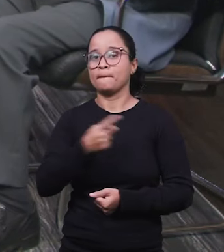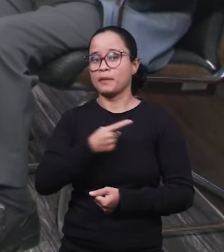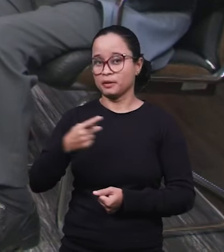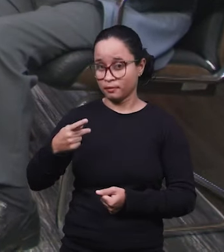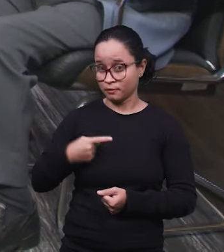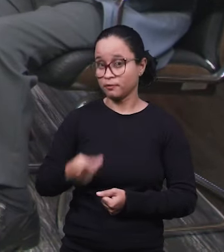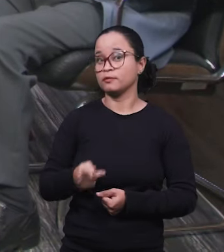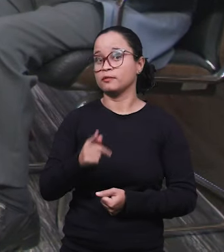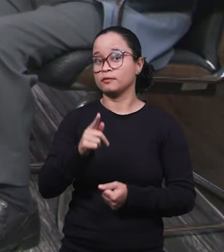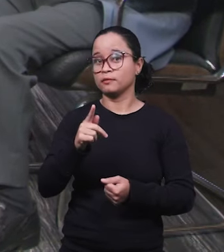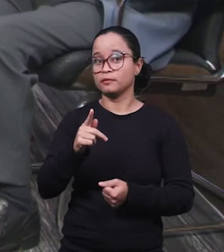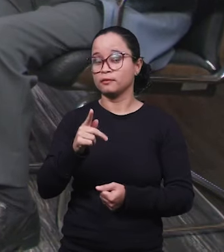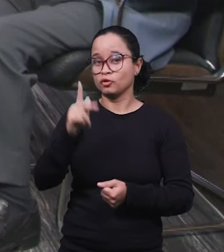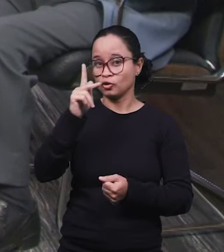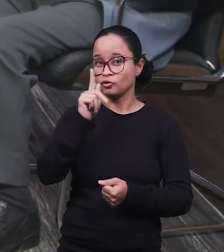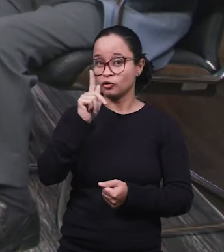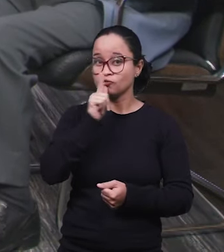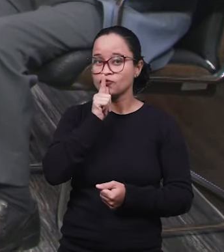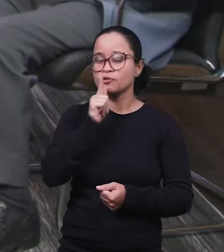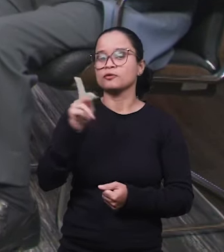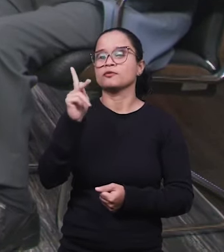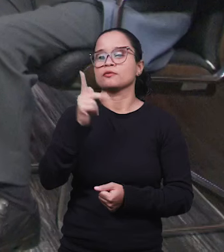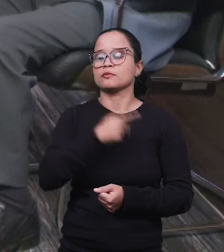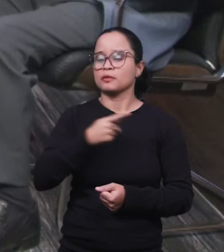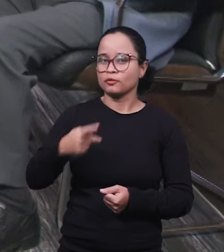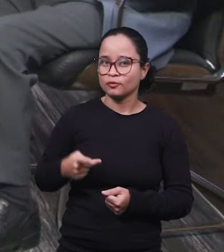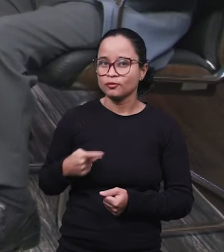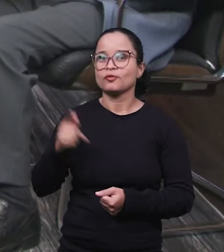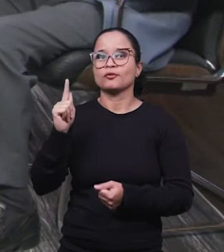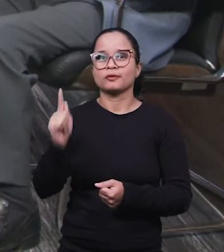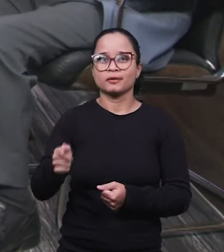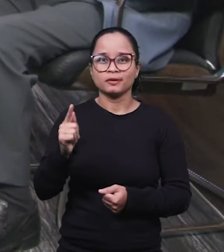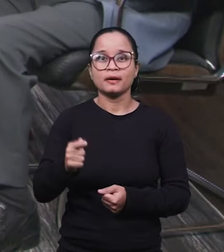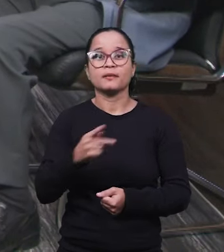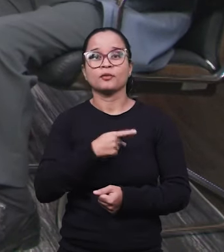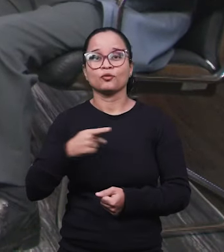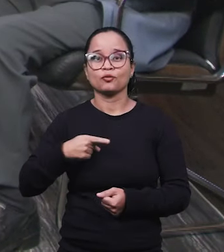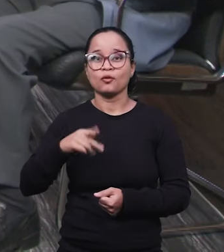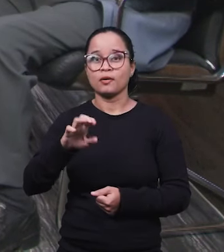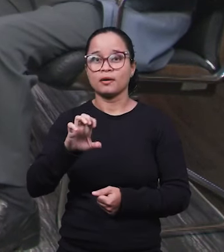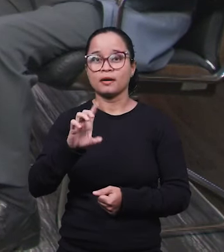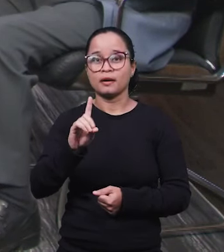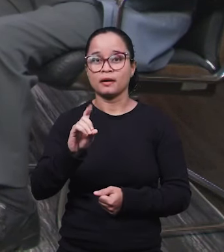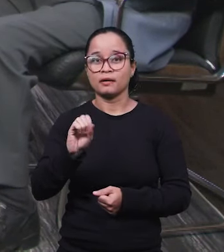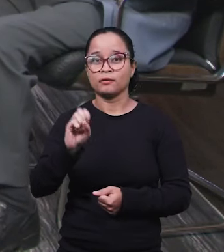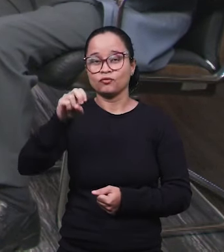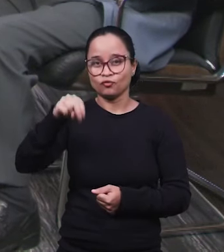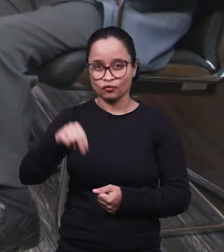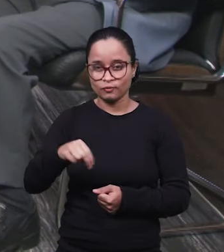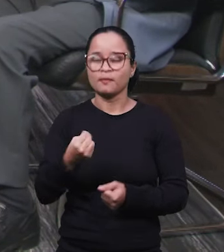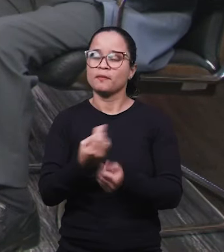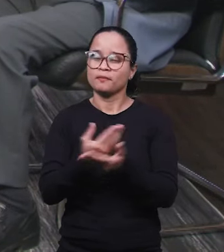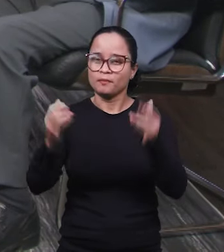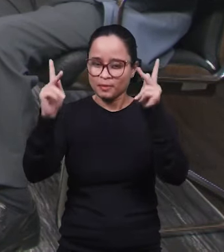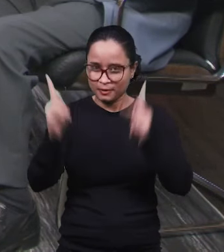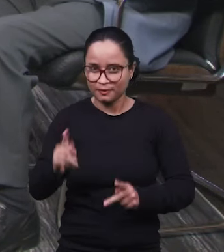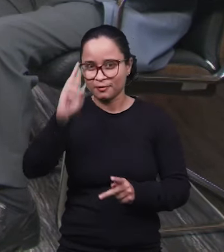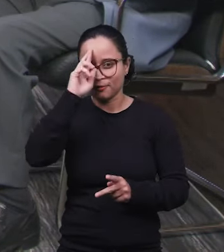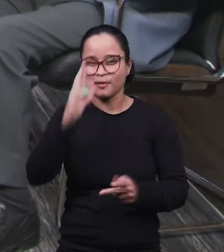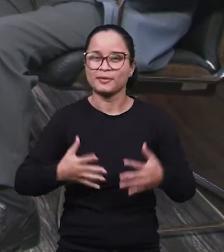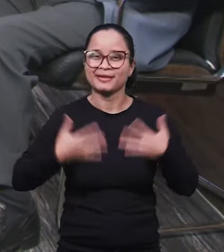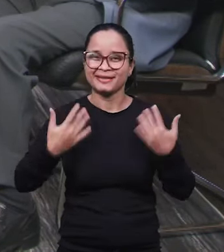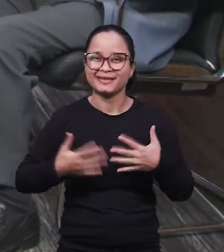pastor Ian, pastor Gedeuti, os nossos telespectadores. É uma grande alegria estarmos, né, nessa manhã, nesse dia juntos,